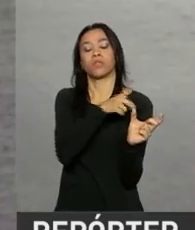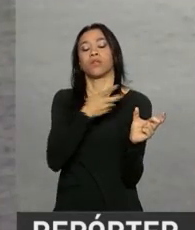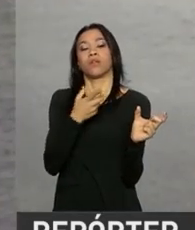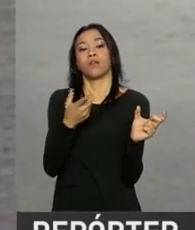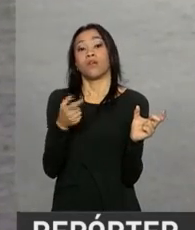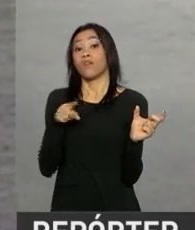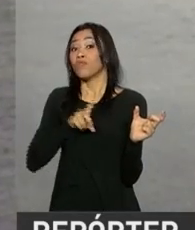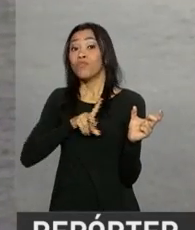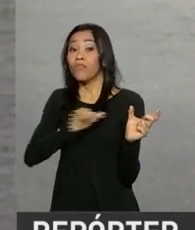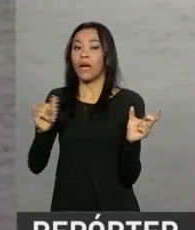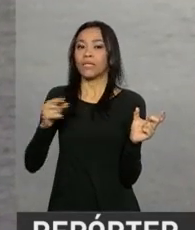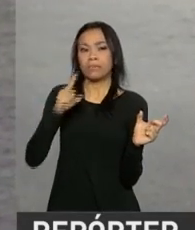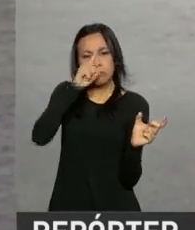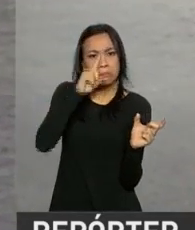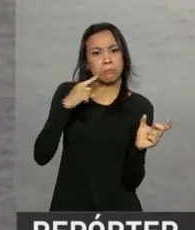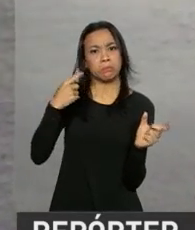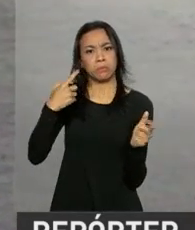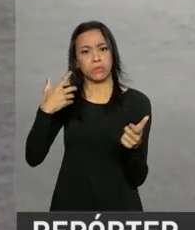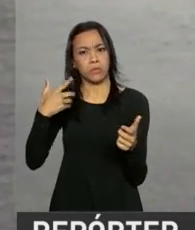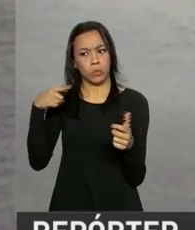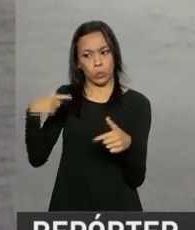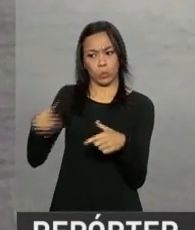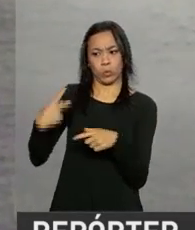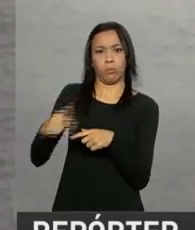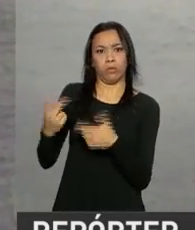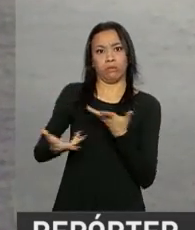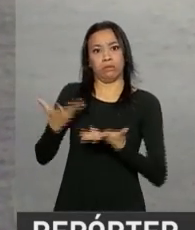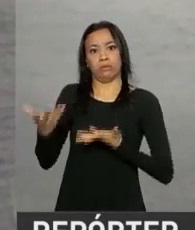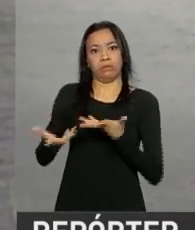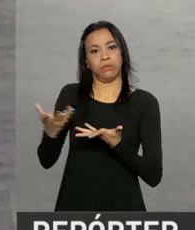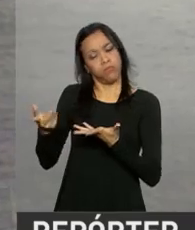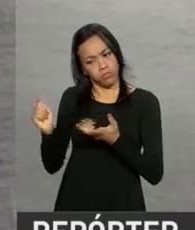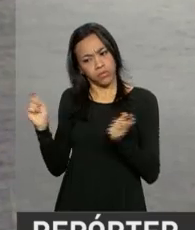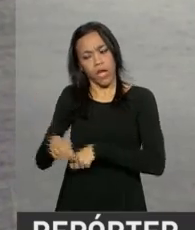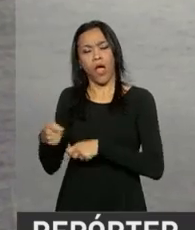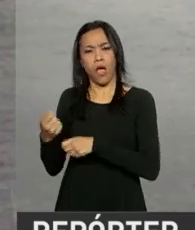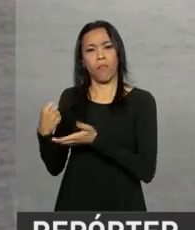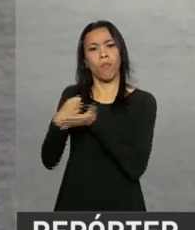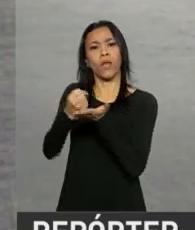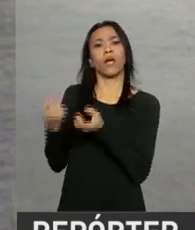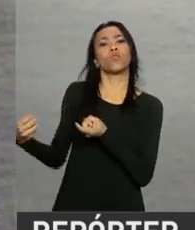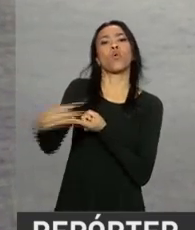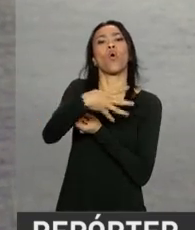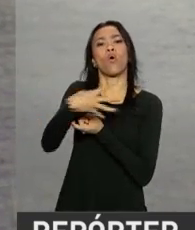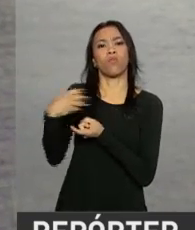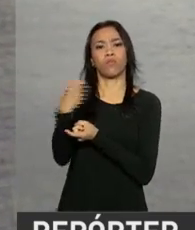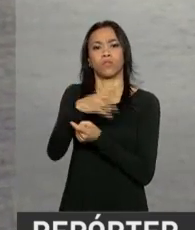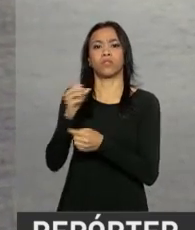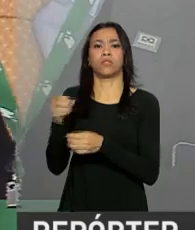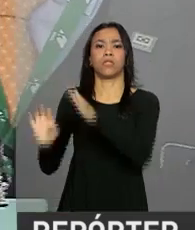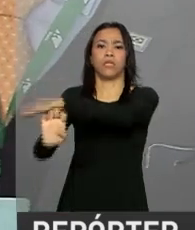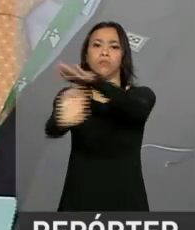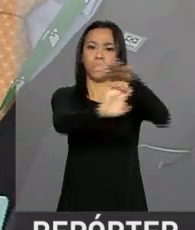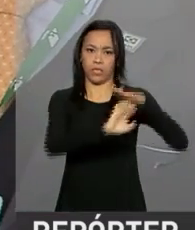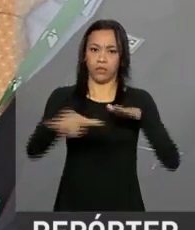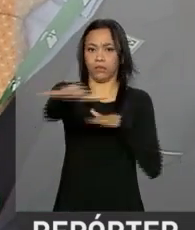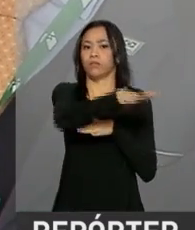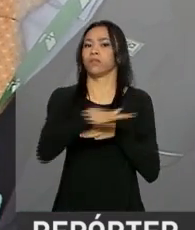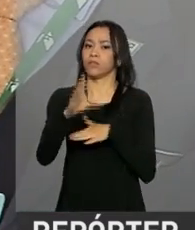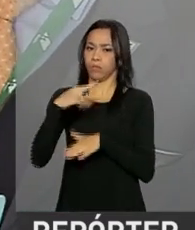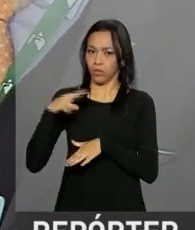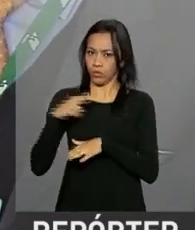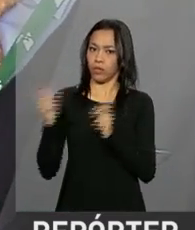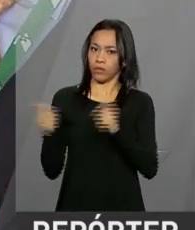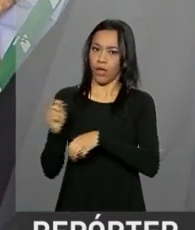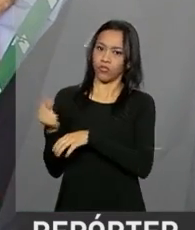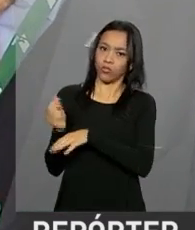não vai comprometer a capacidade do banco em apoiar novos projetos da iniciativa privada. Esses 100 bilhões